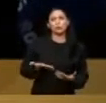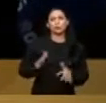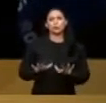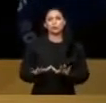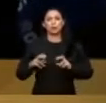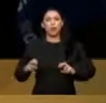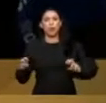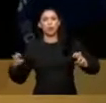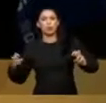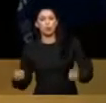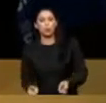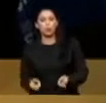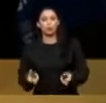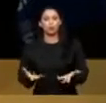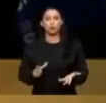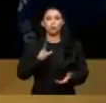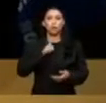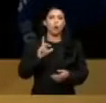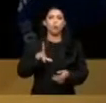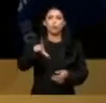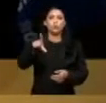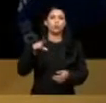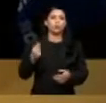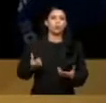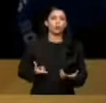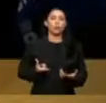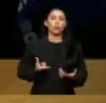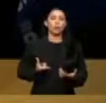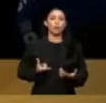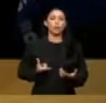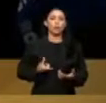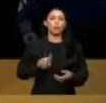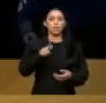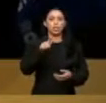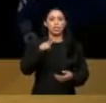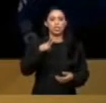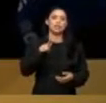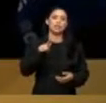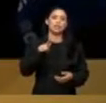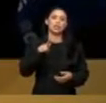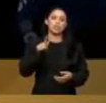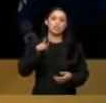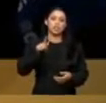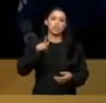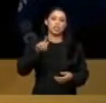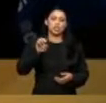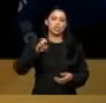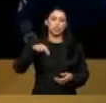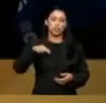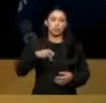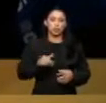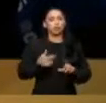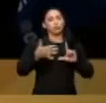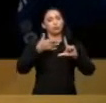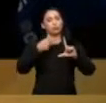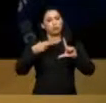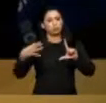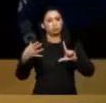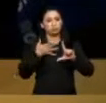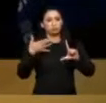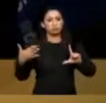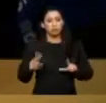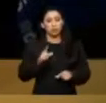da origem ou da orientação sexual, a matrícula escolar de uma criança ou mesmo de um adulto é recusada, ou um cliente